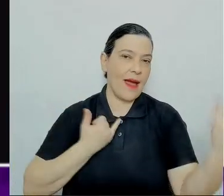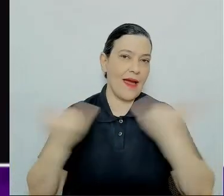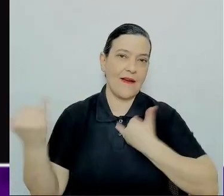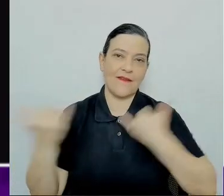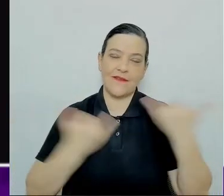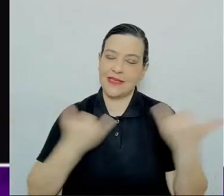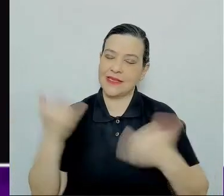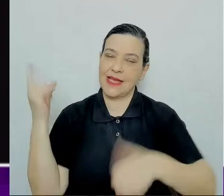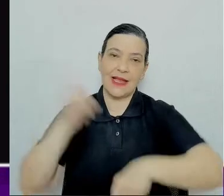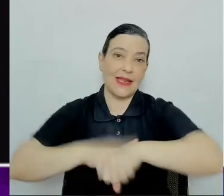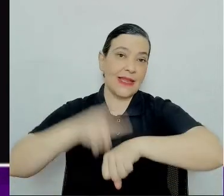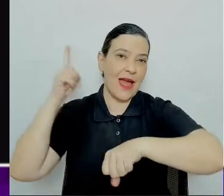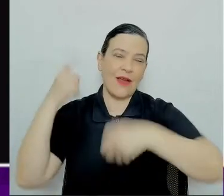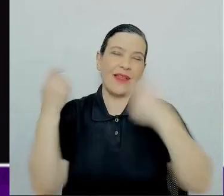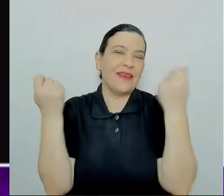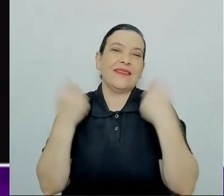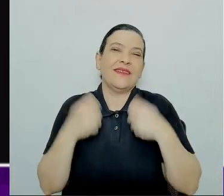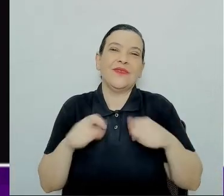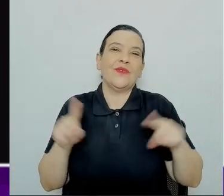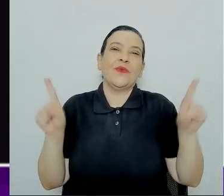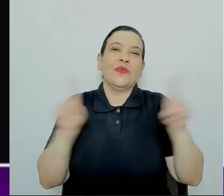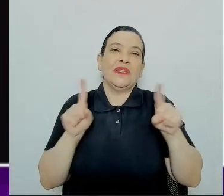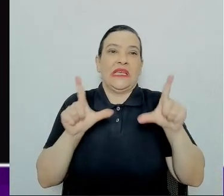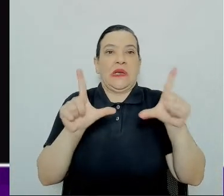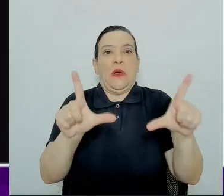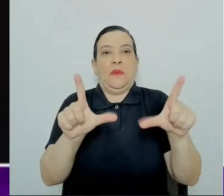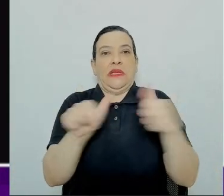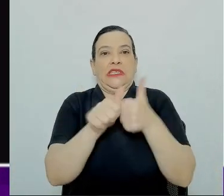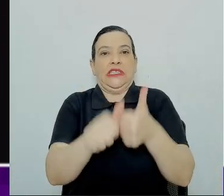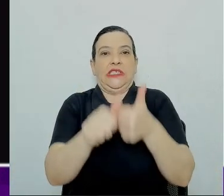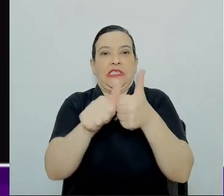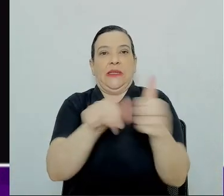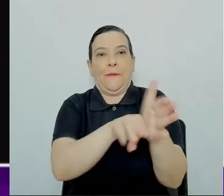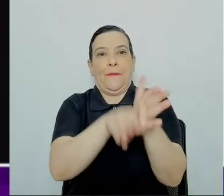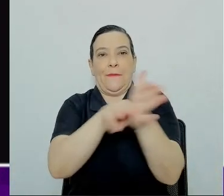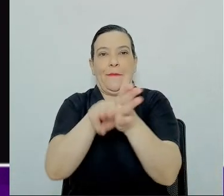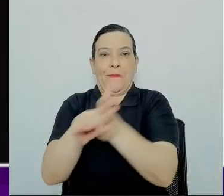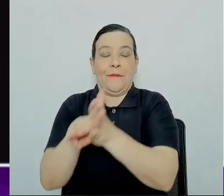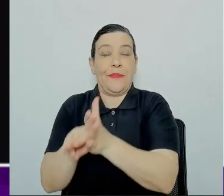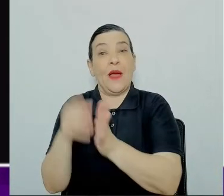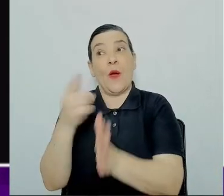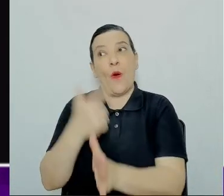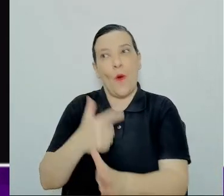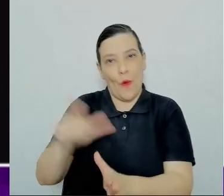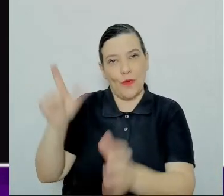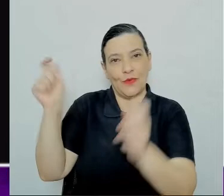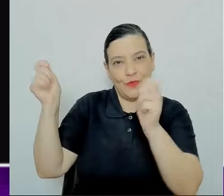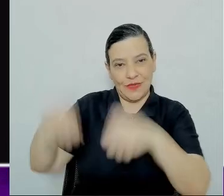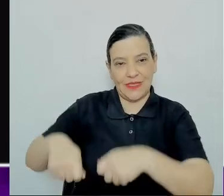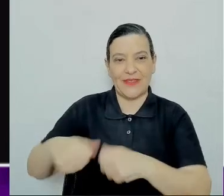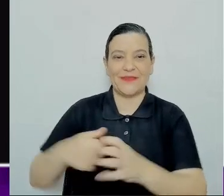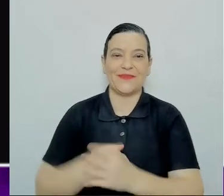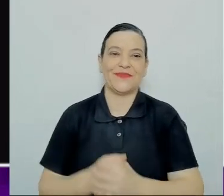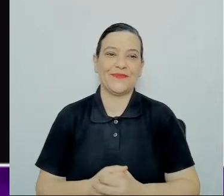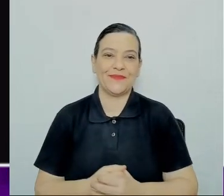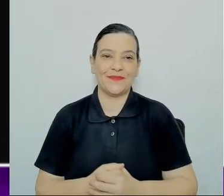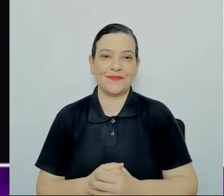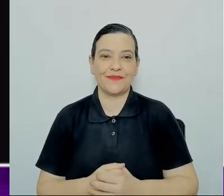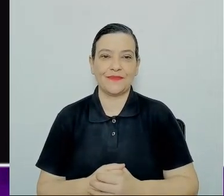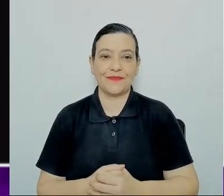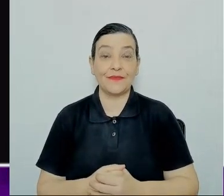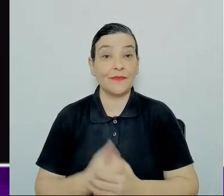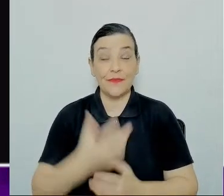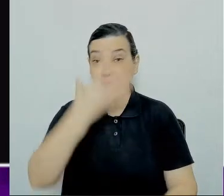Então, eu não preciso necessariamente ficar olhando métricas. Eu tenho quem olhe por mim. E aqui, pessoal, não